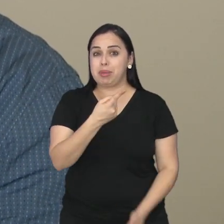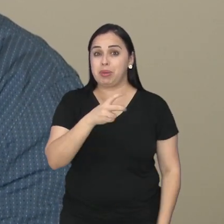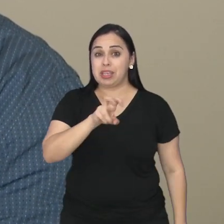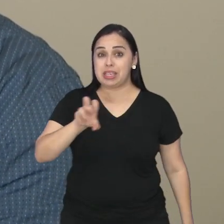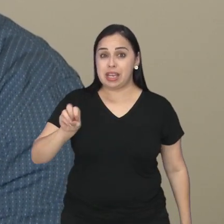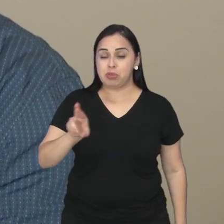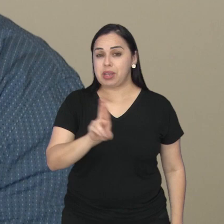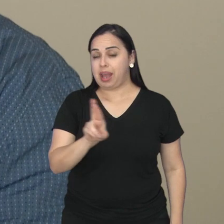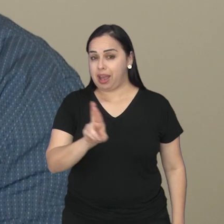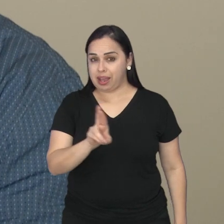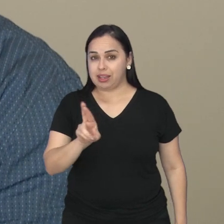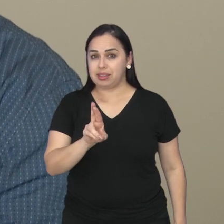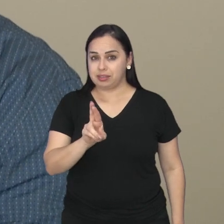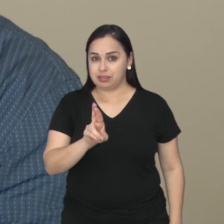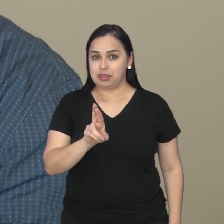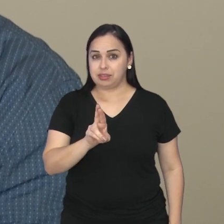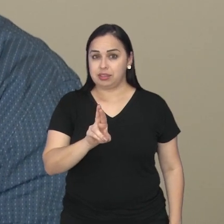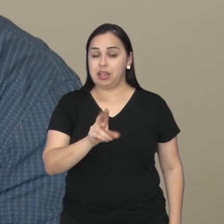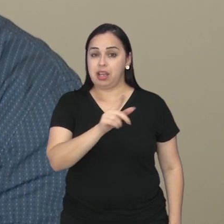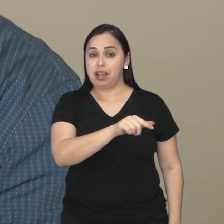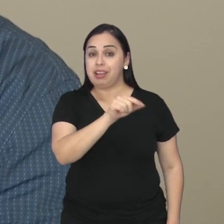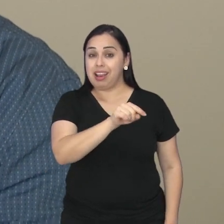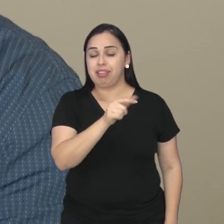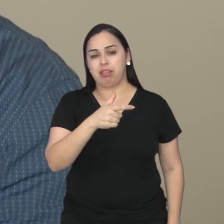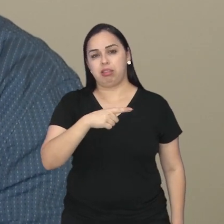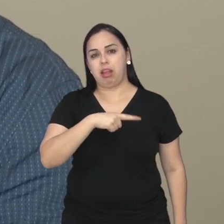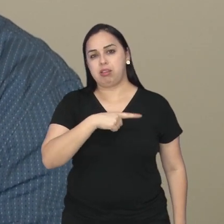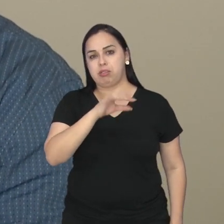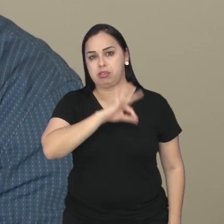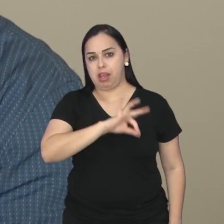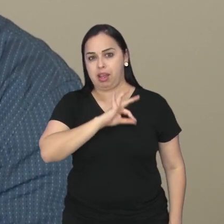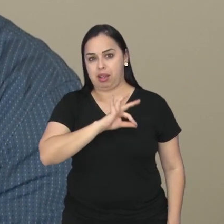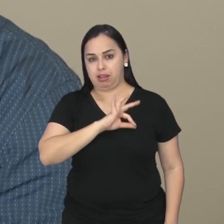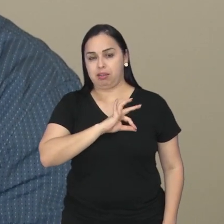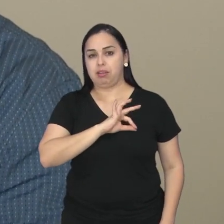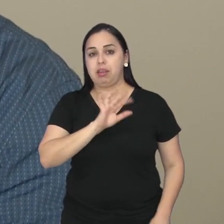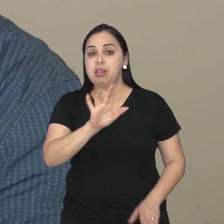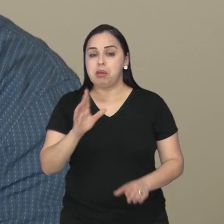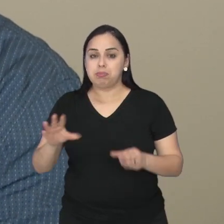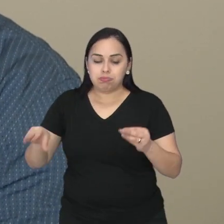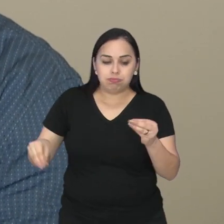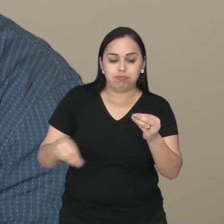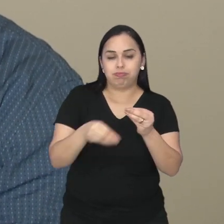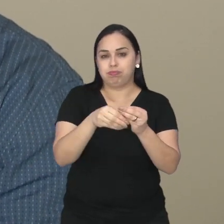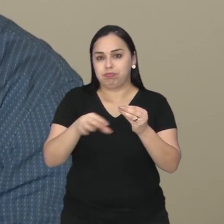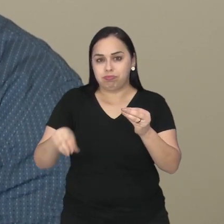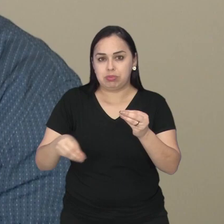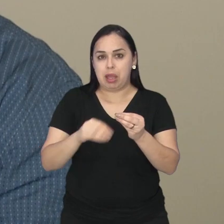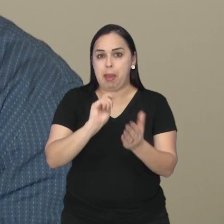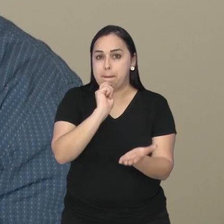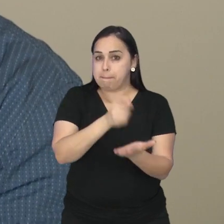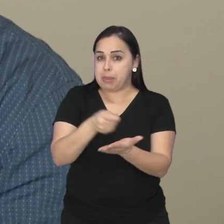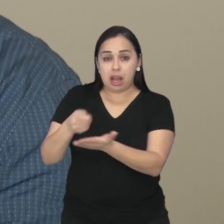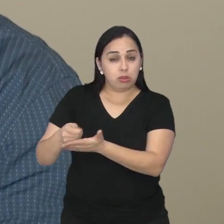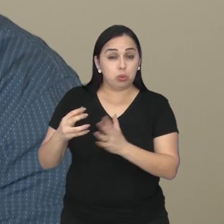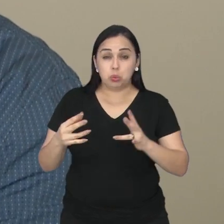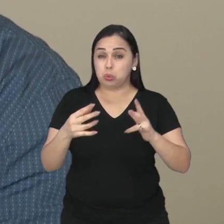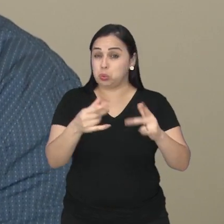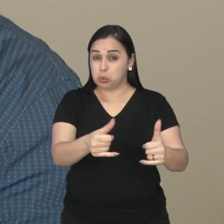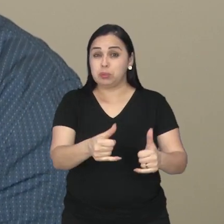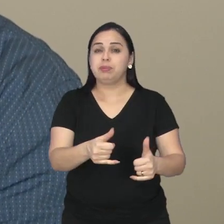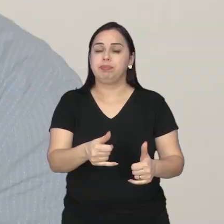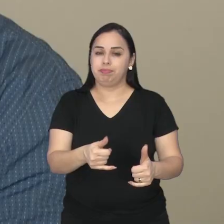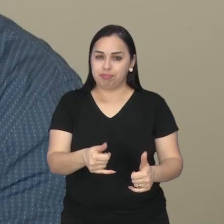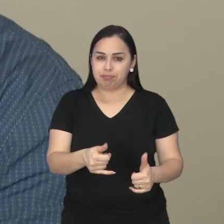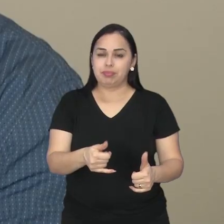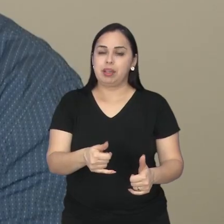por mês. Eu dou o salário dele e pago a diferença, né? E pago todas as despesas